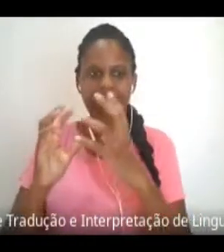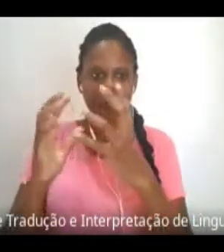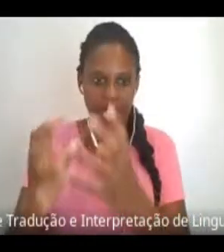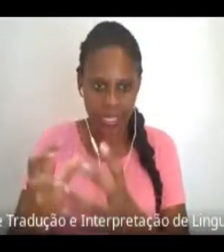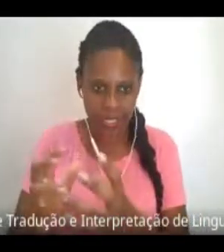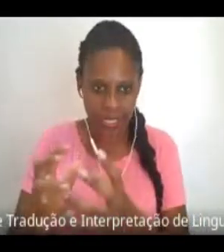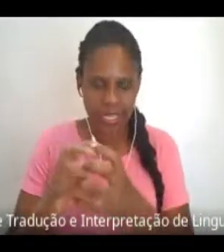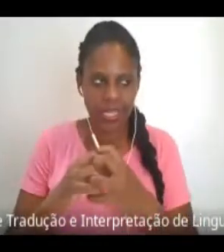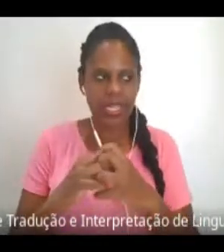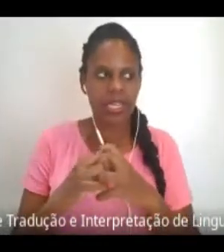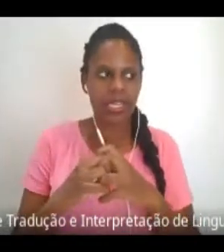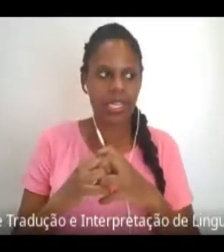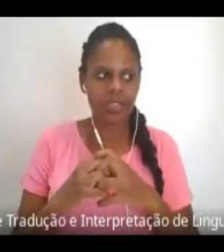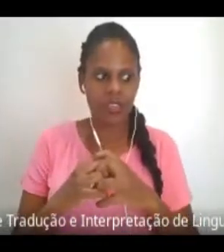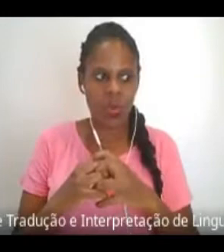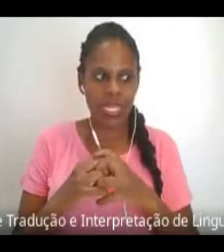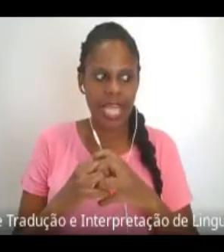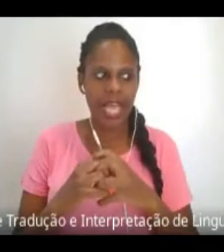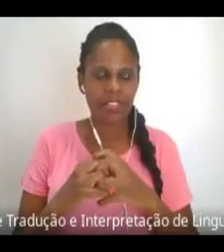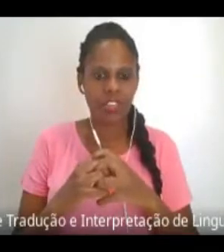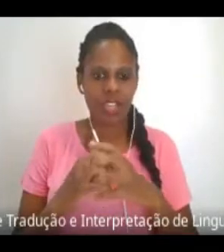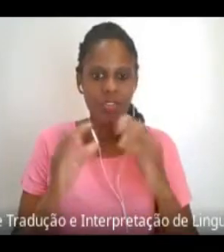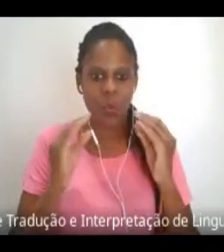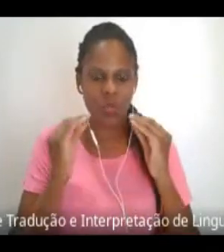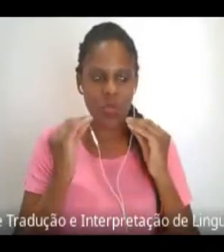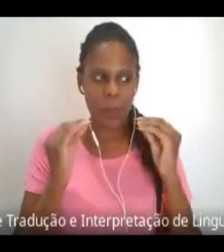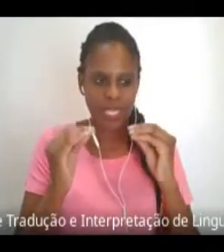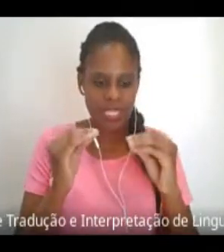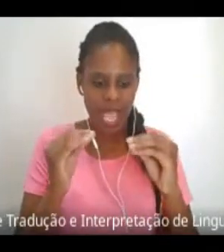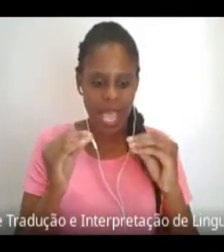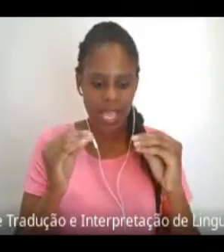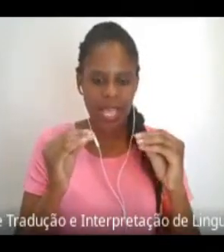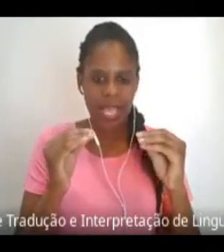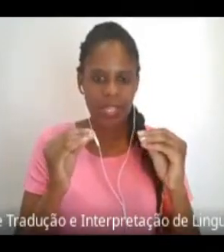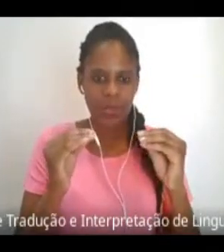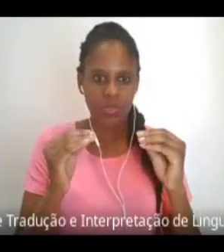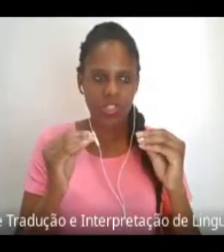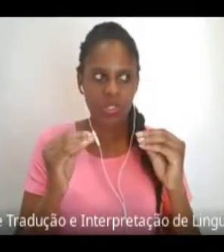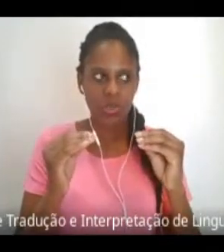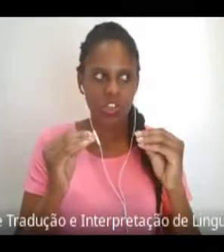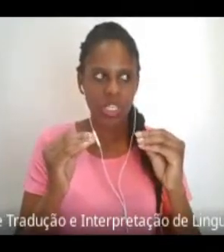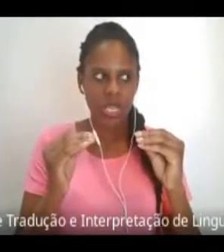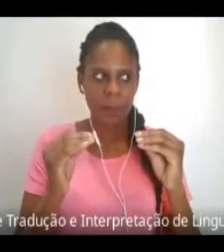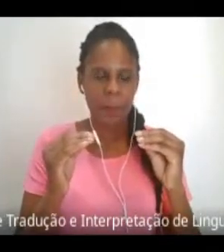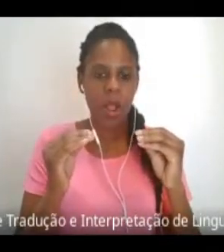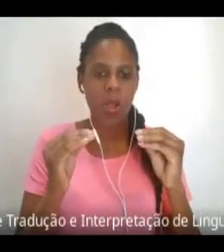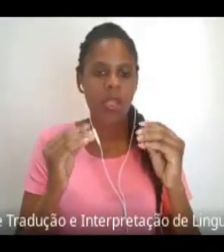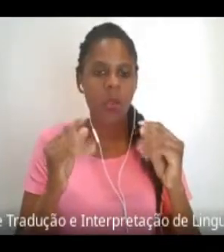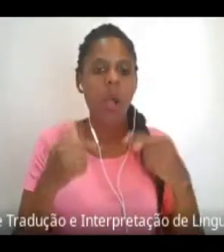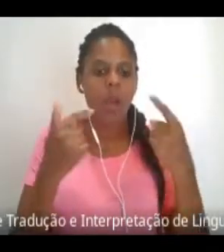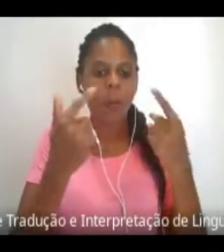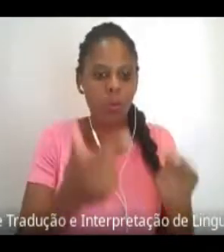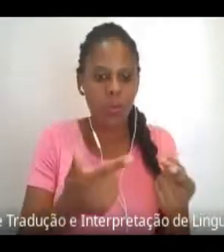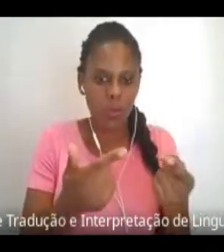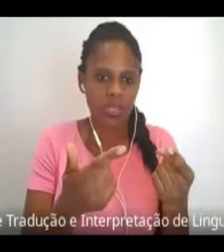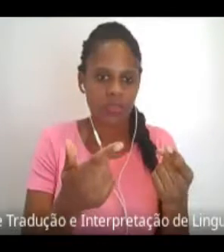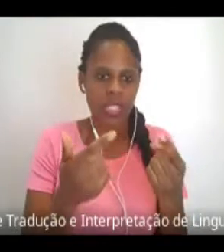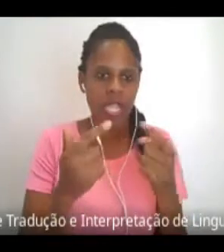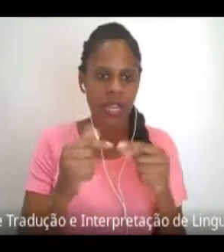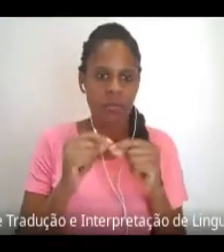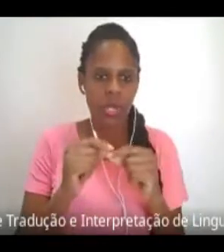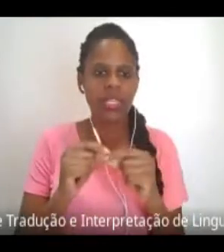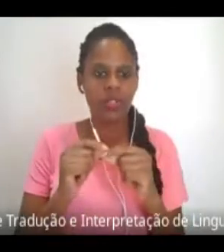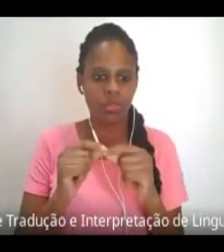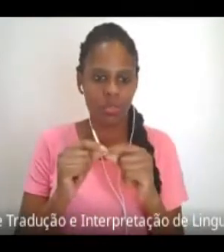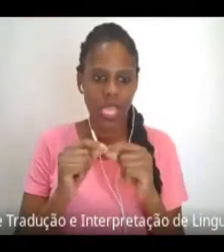da língua e também da visualidade, a gente começou a pensar no sentido de que, qual é o